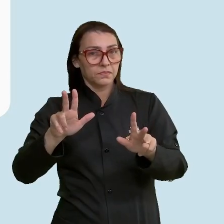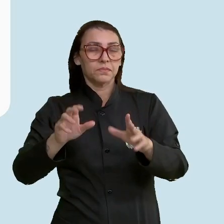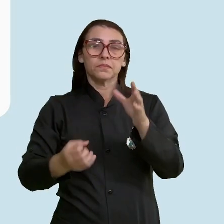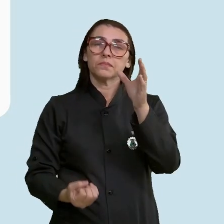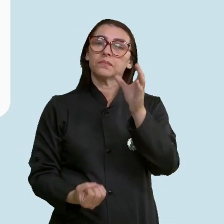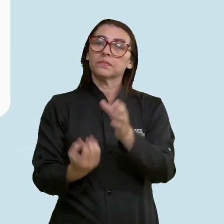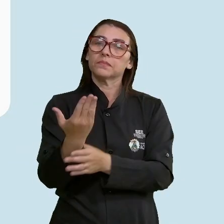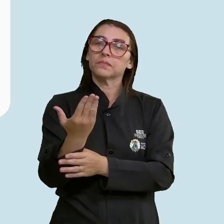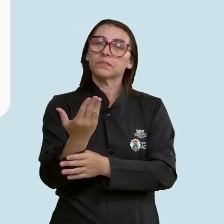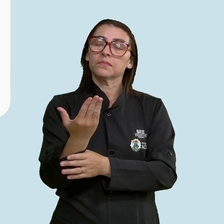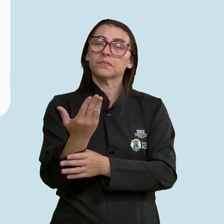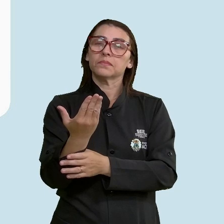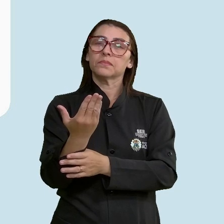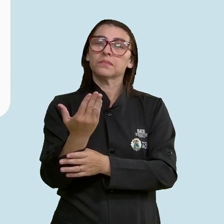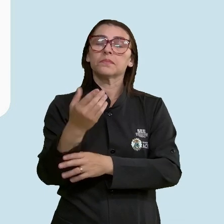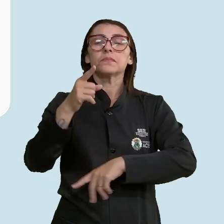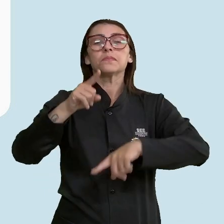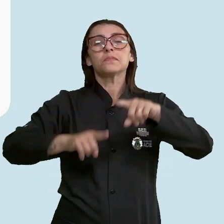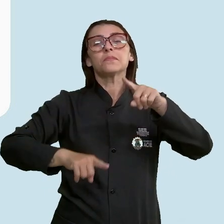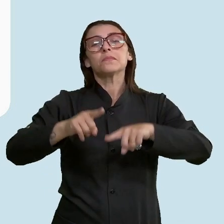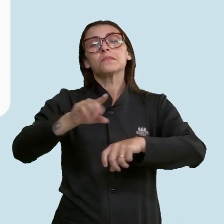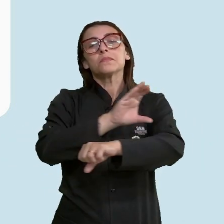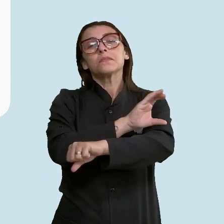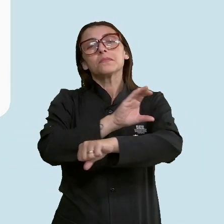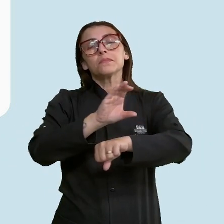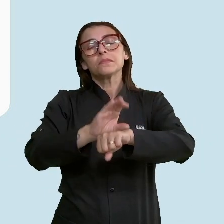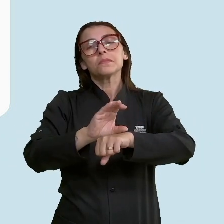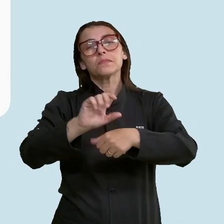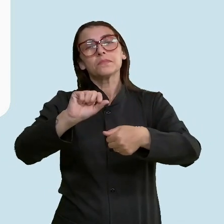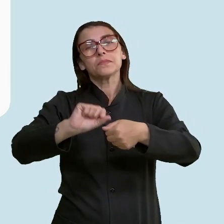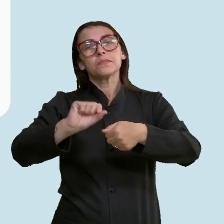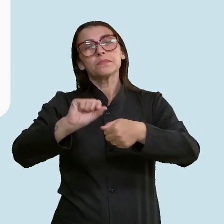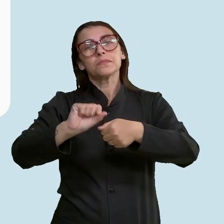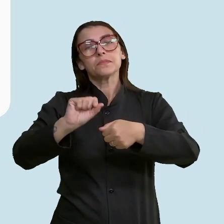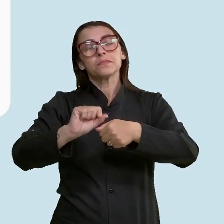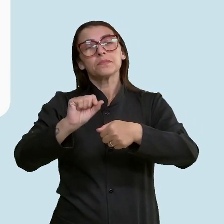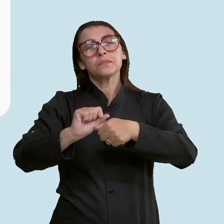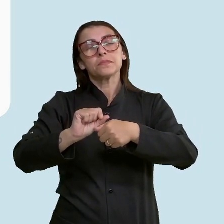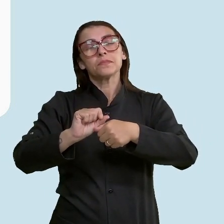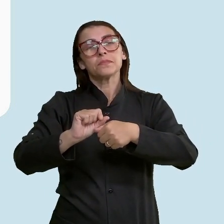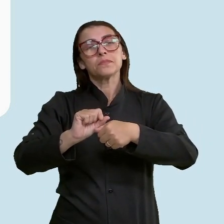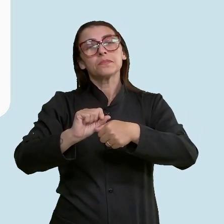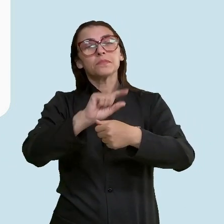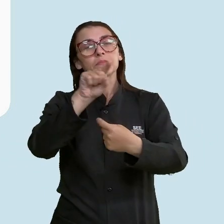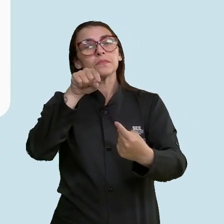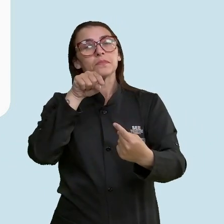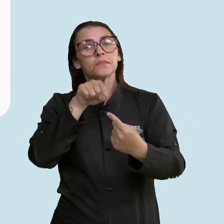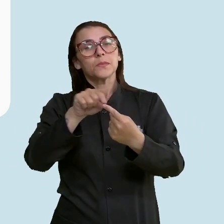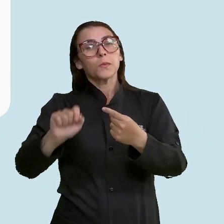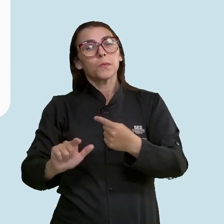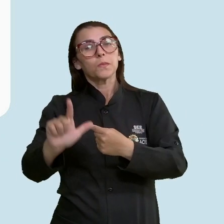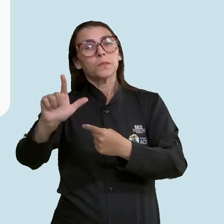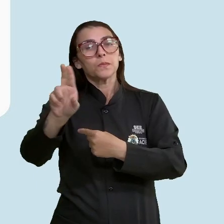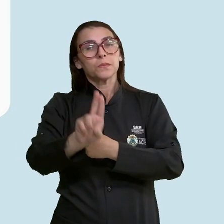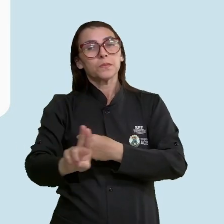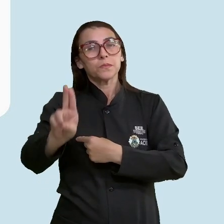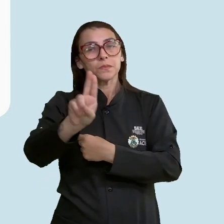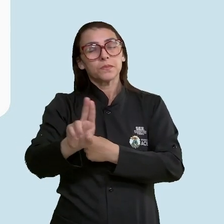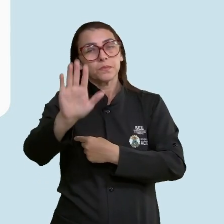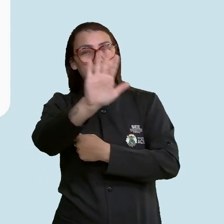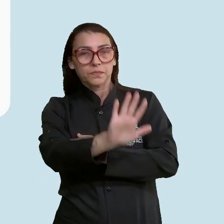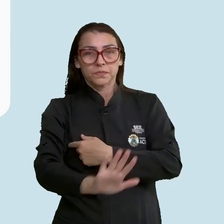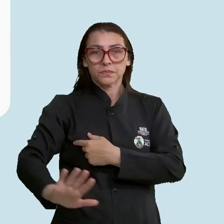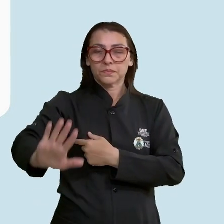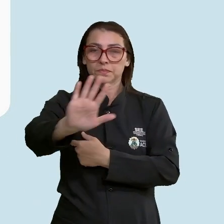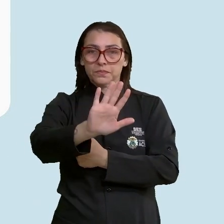em massa de bens culturais são produzidos em larga escala, visando o lucro e o consumo